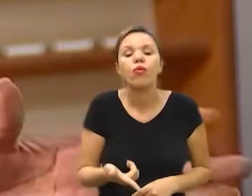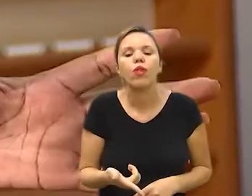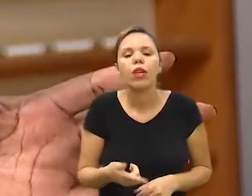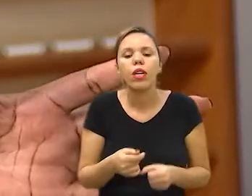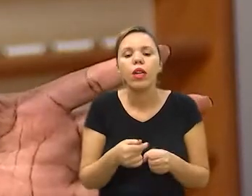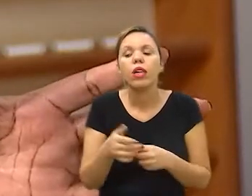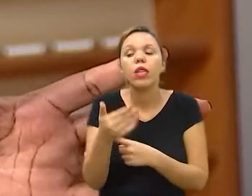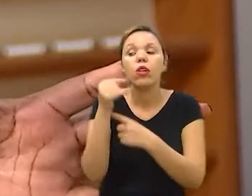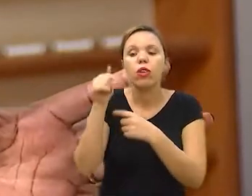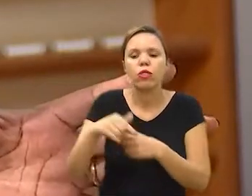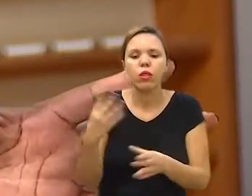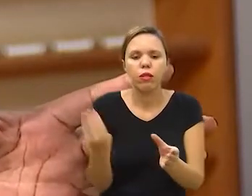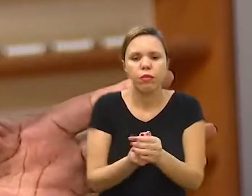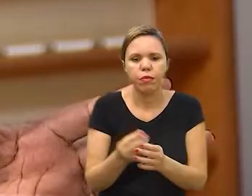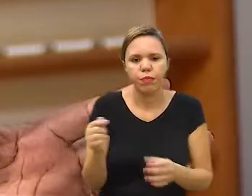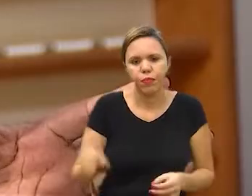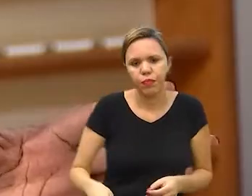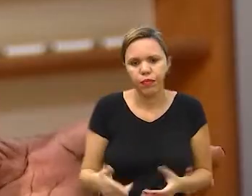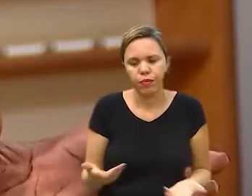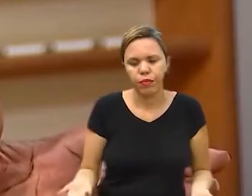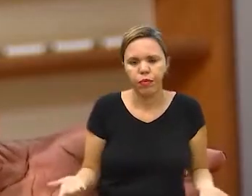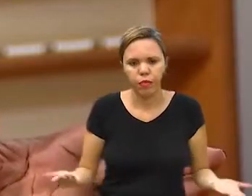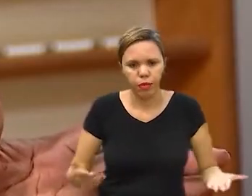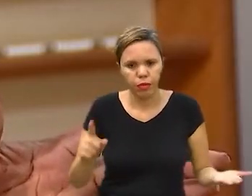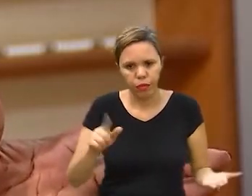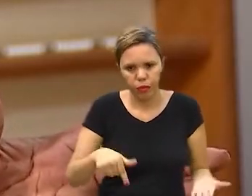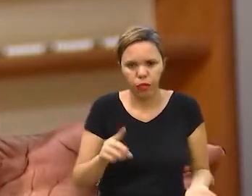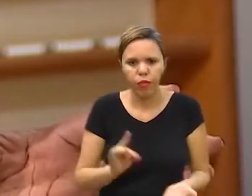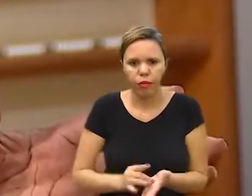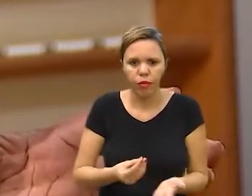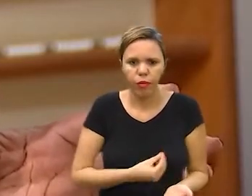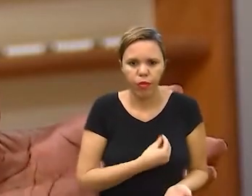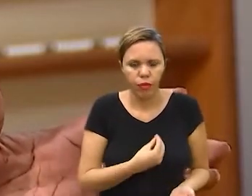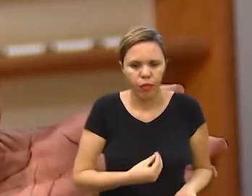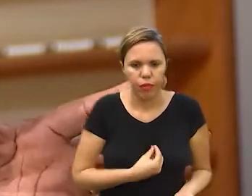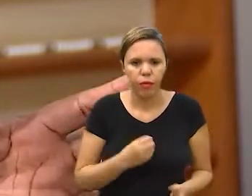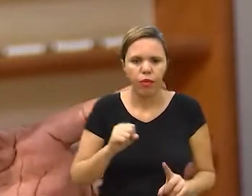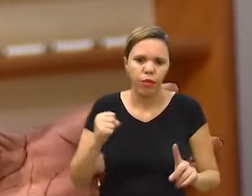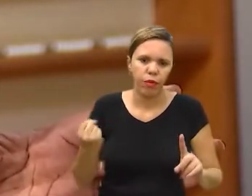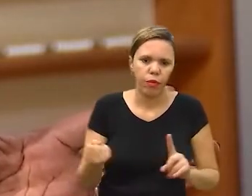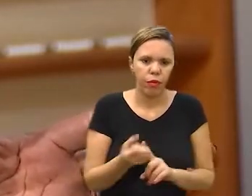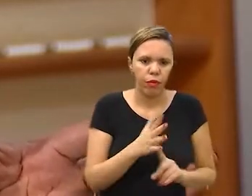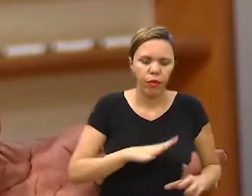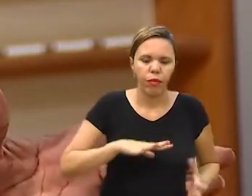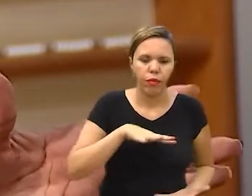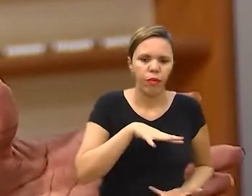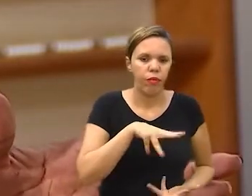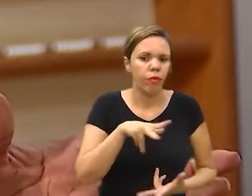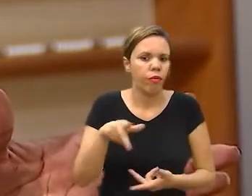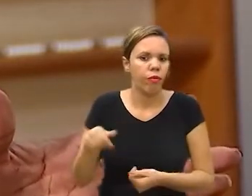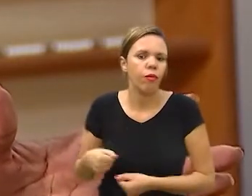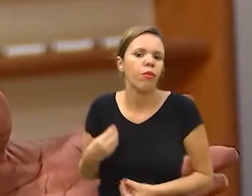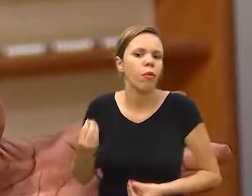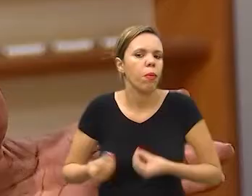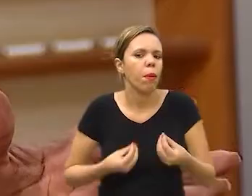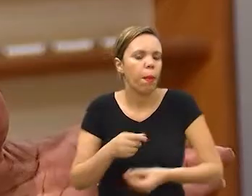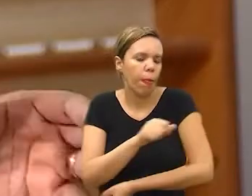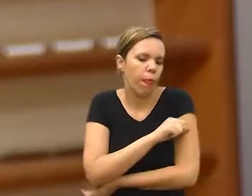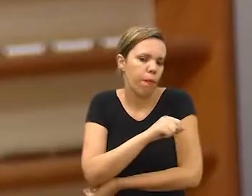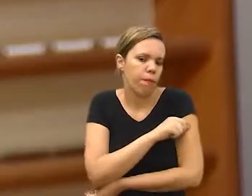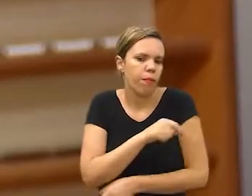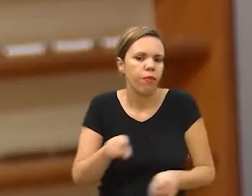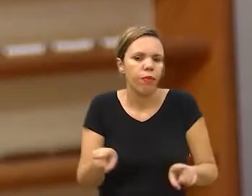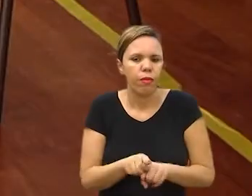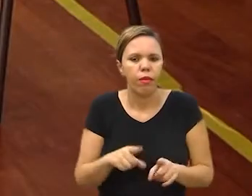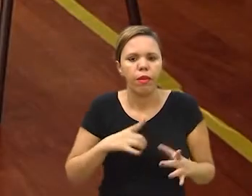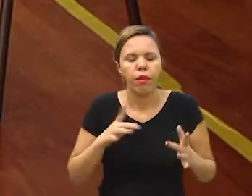que faz para inserir? Porque a tecnologia hoje é uma realidade. A gente está falando de sociedade, de mundo, mas como é que o aluno também tem